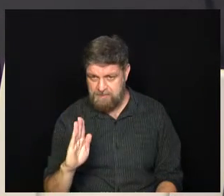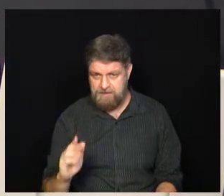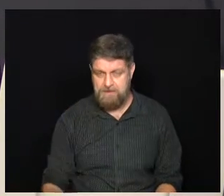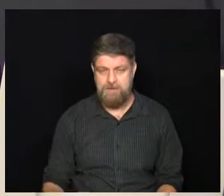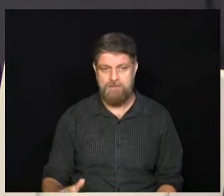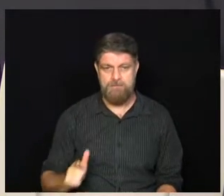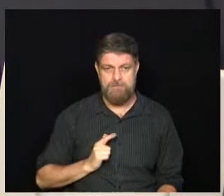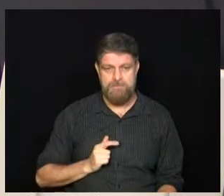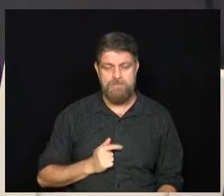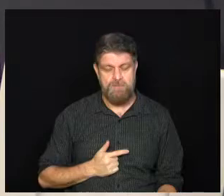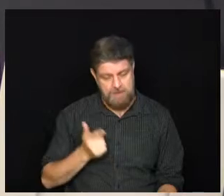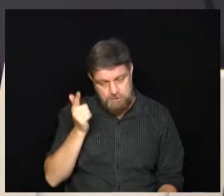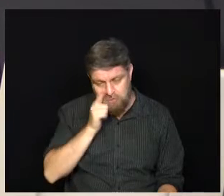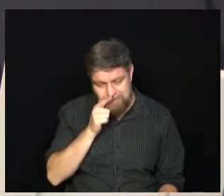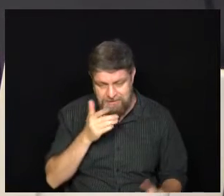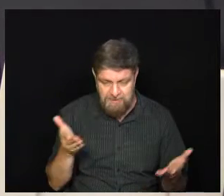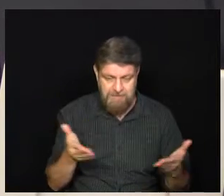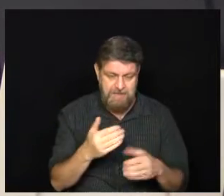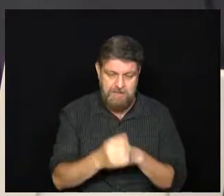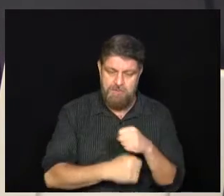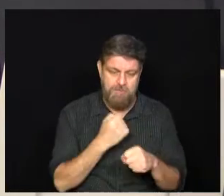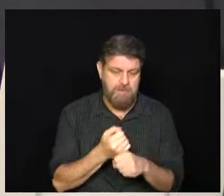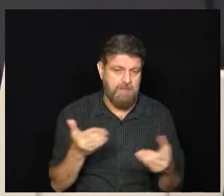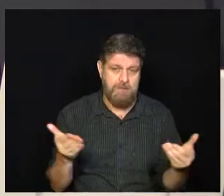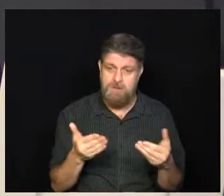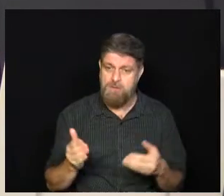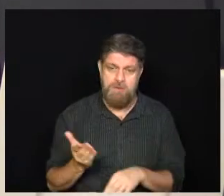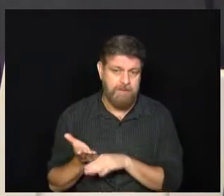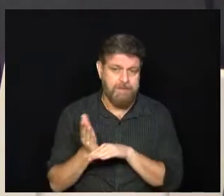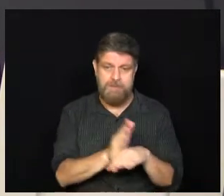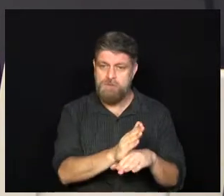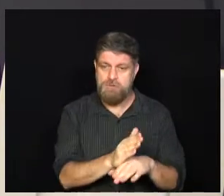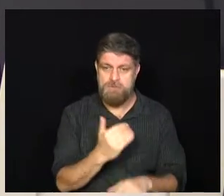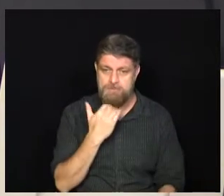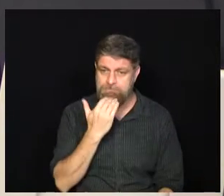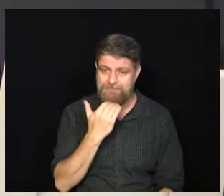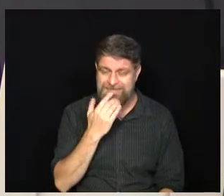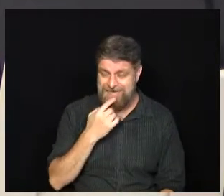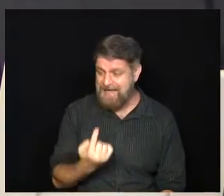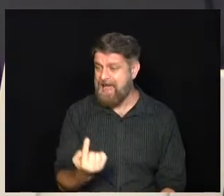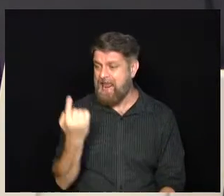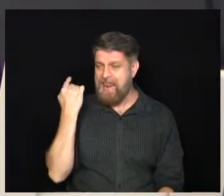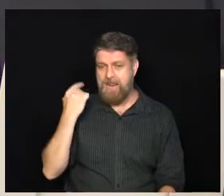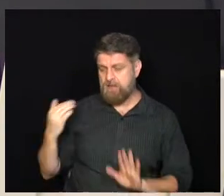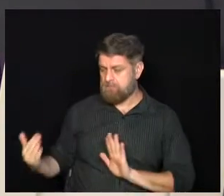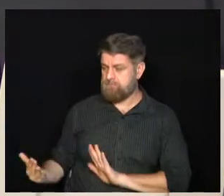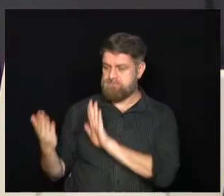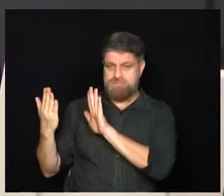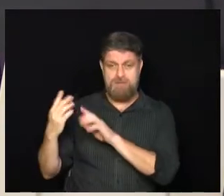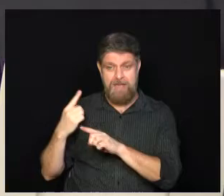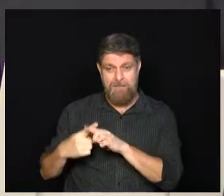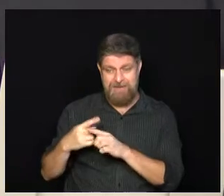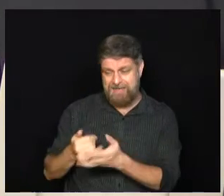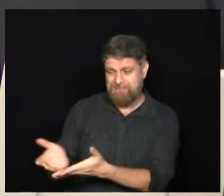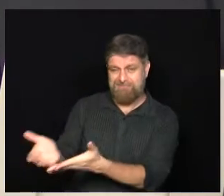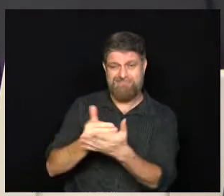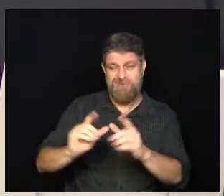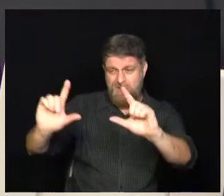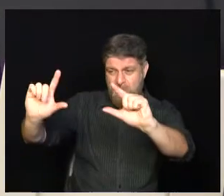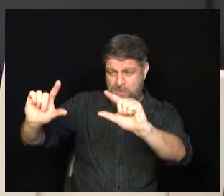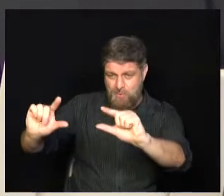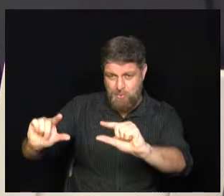Câmara, tudo, para ajudar os municípios a enfrentar aquele momento, né, de queda na arrecadação e